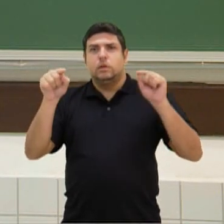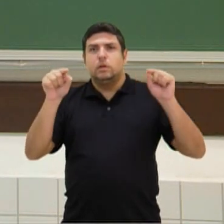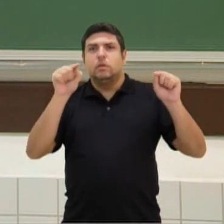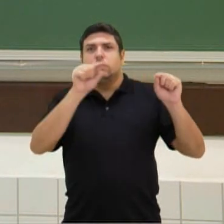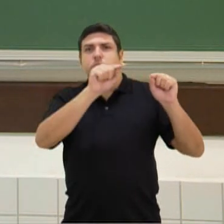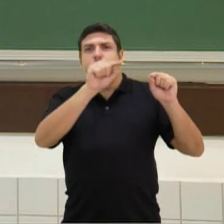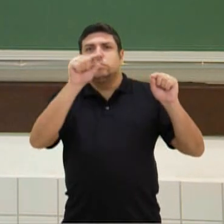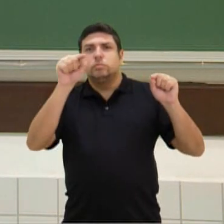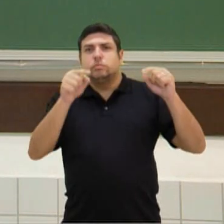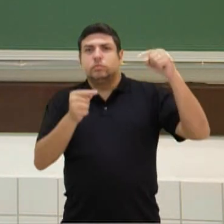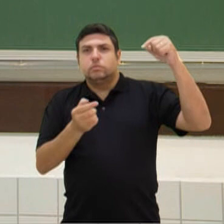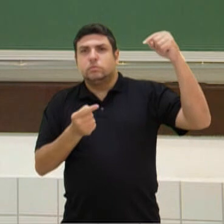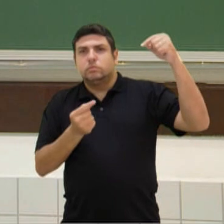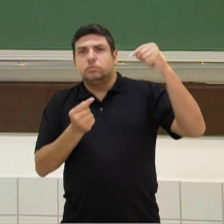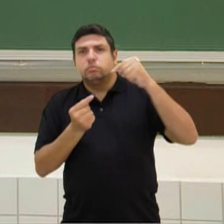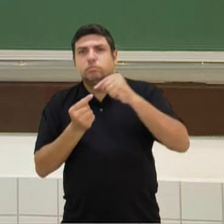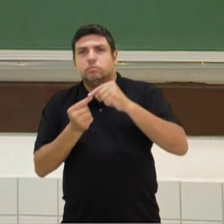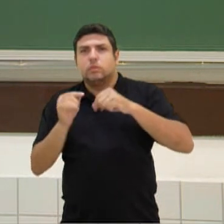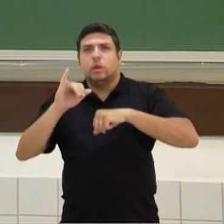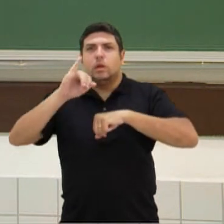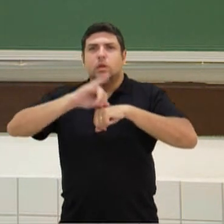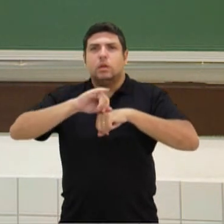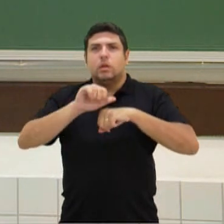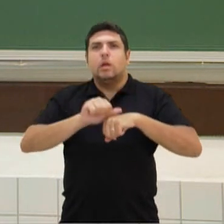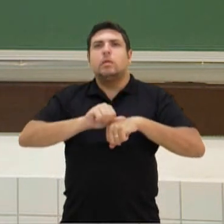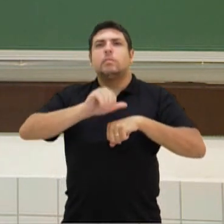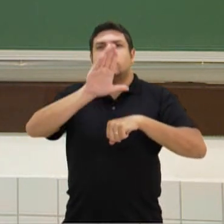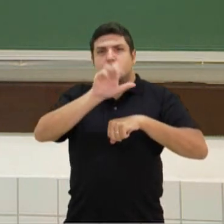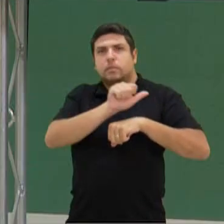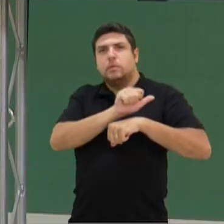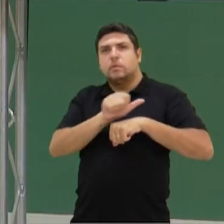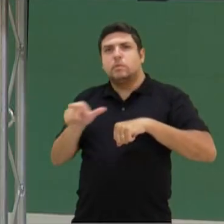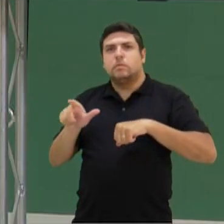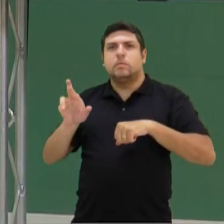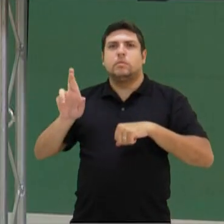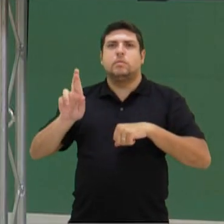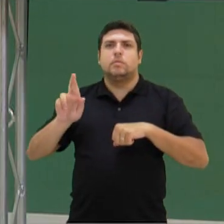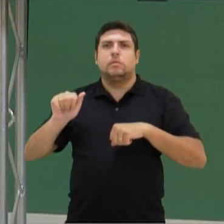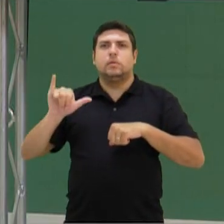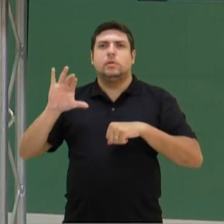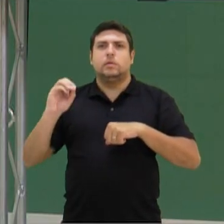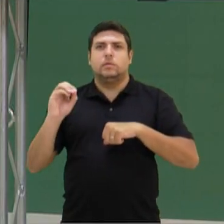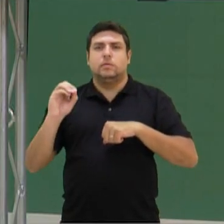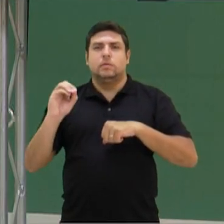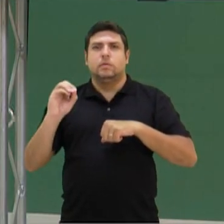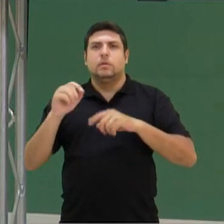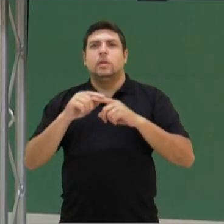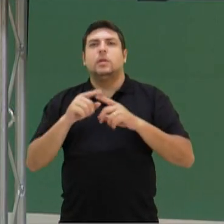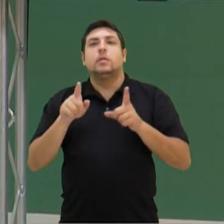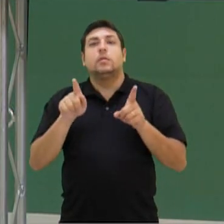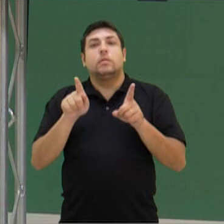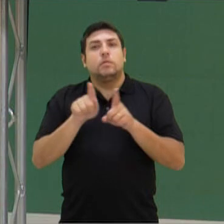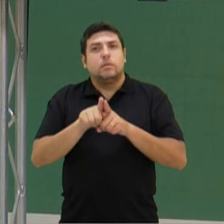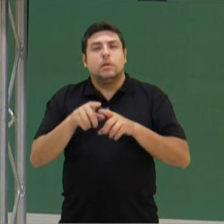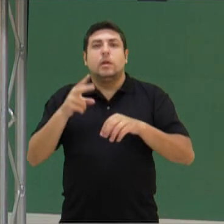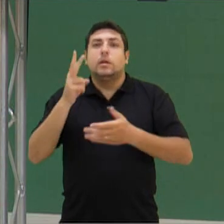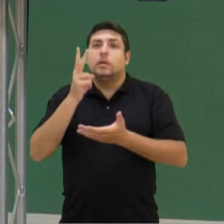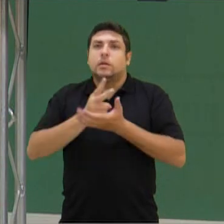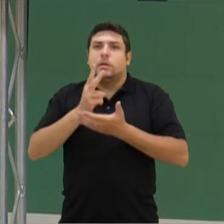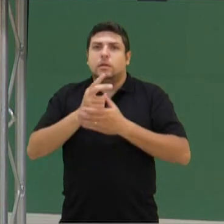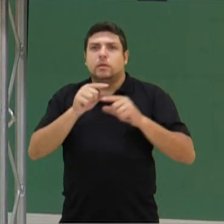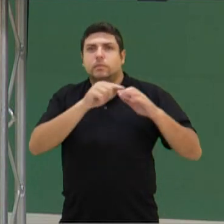ponto dessa reta vai ser maior do que o raio. Então, a reta externa, ela é sempre